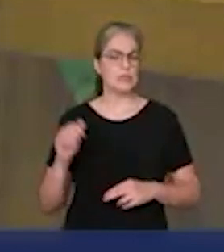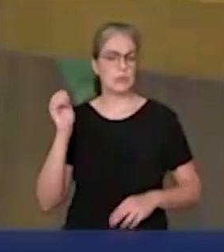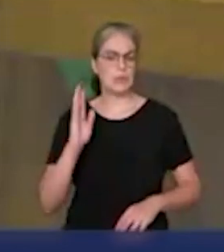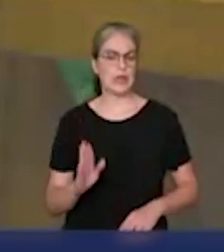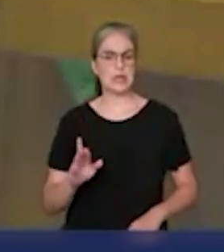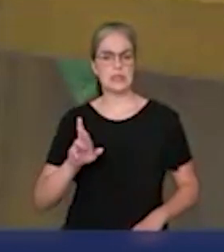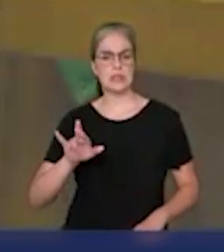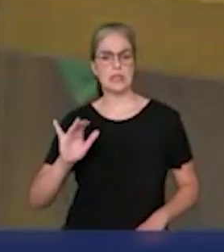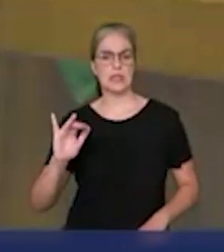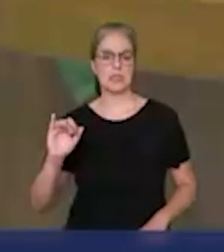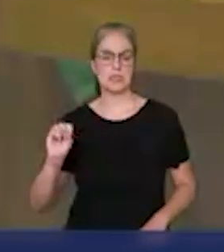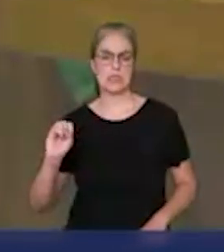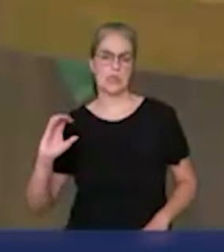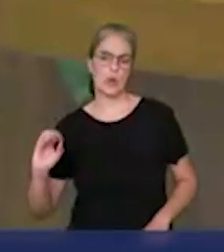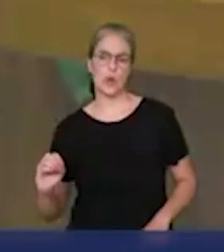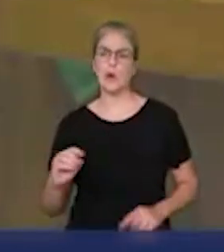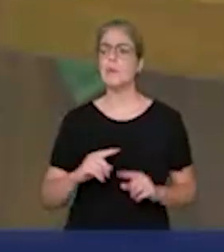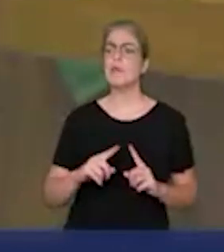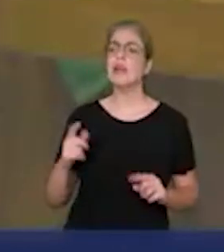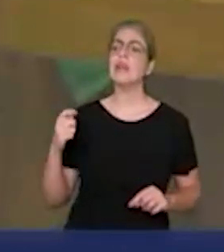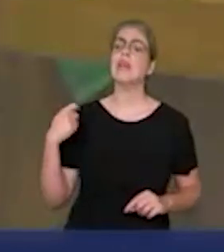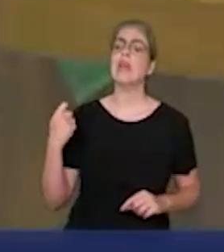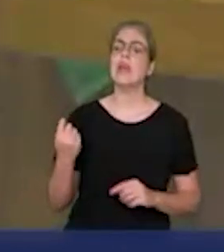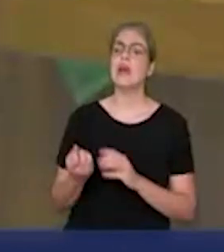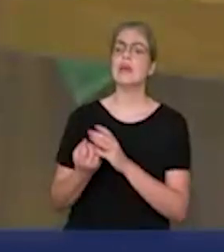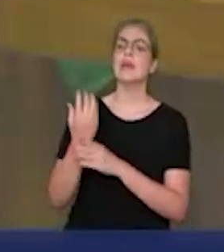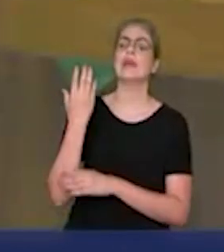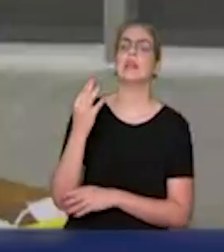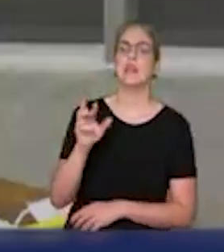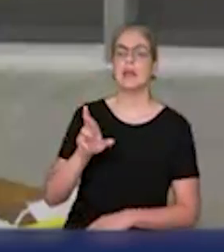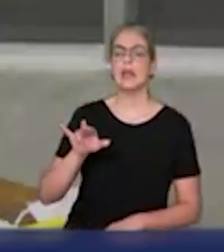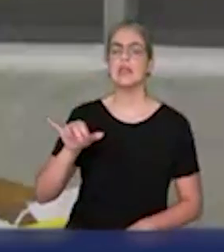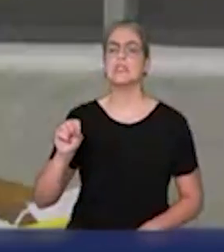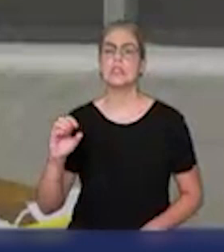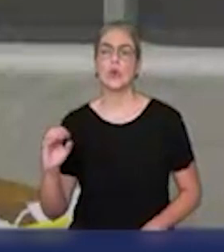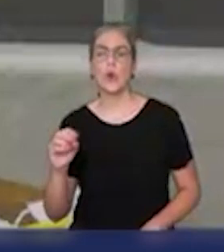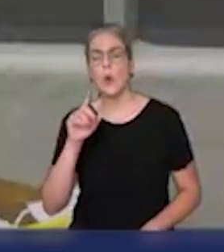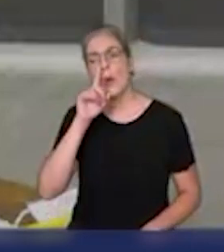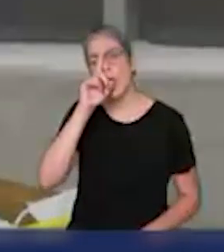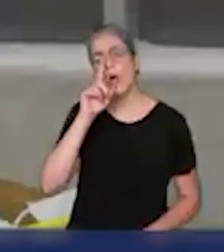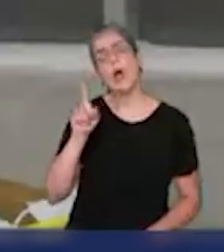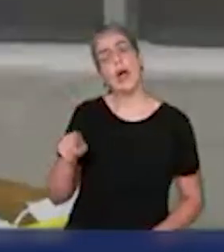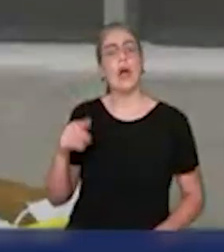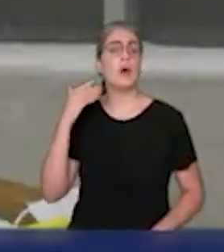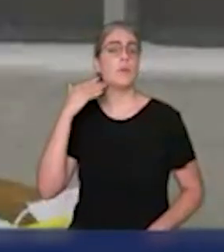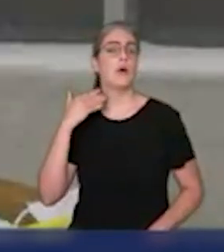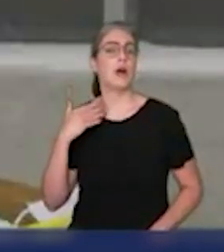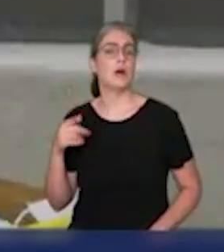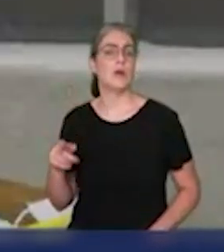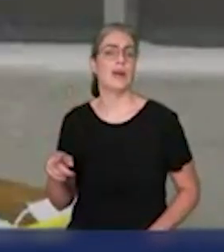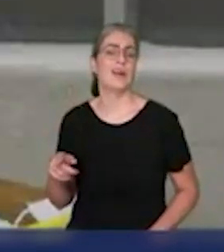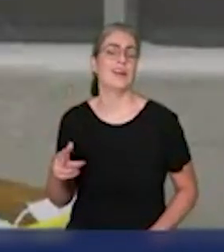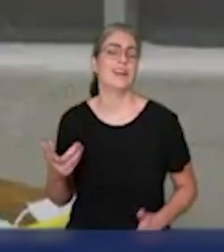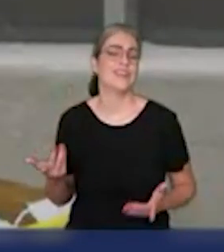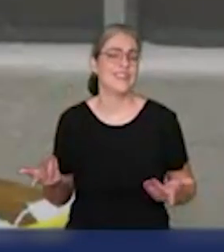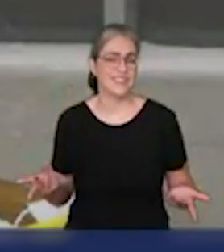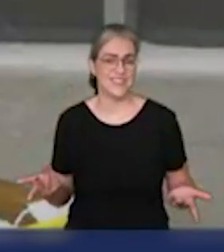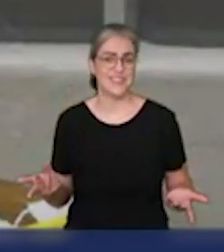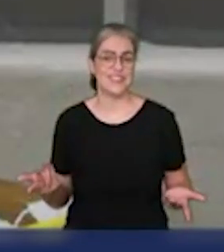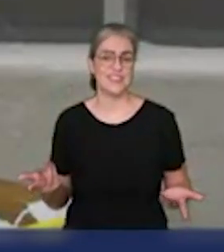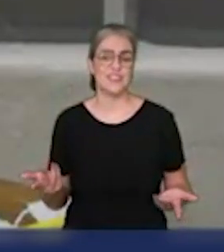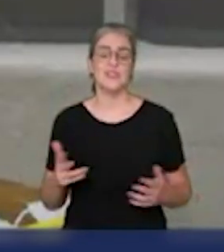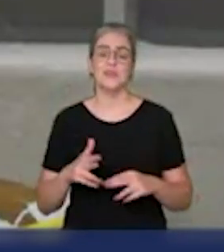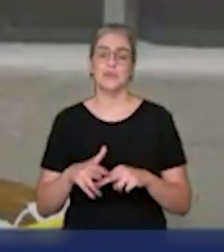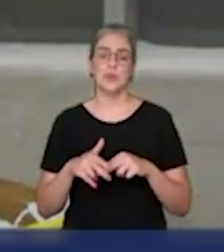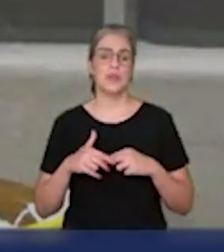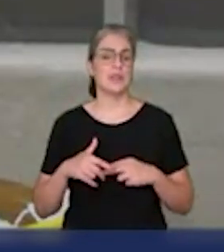próprio mercado financeiro, que dirige o Banco Central independente. Essa é a realidade. Não tem